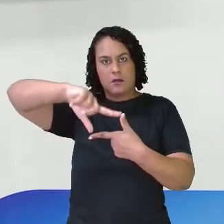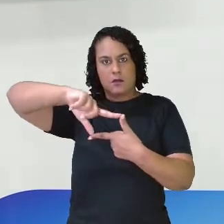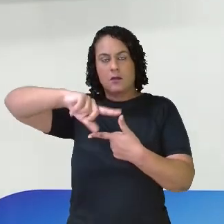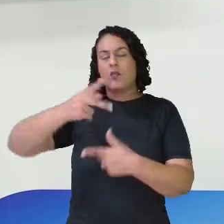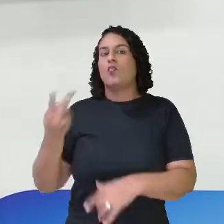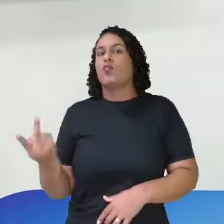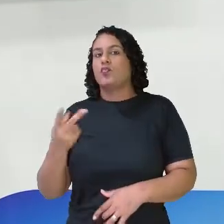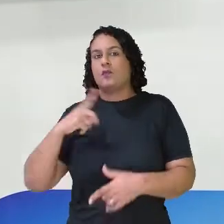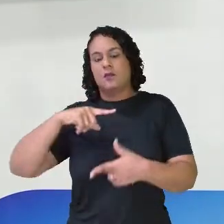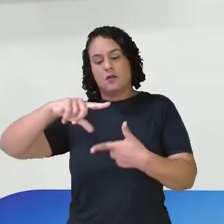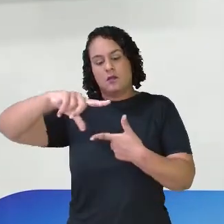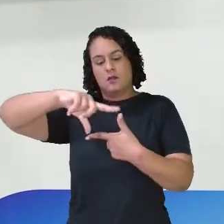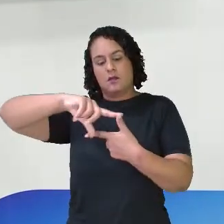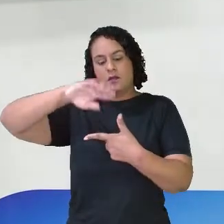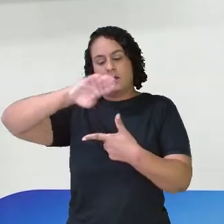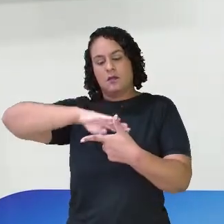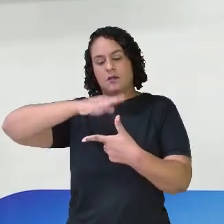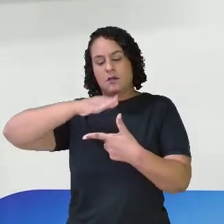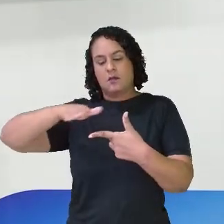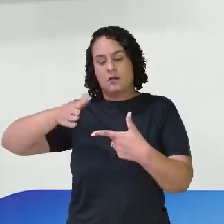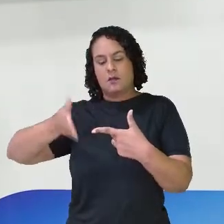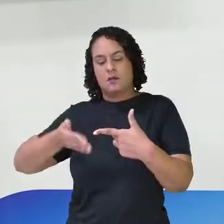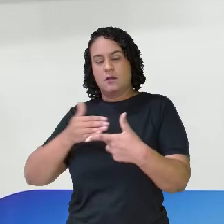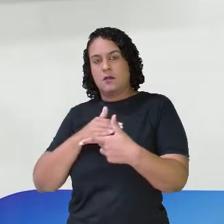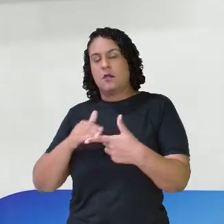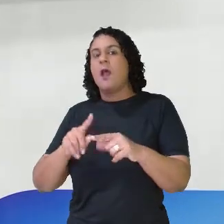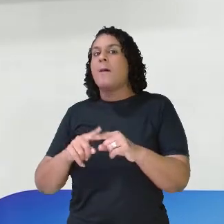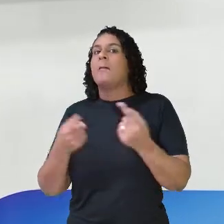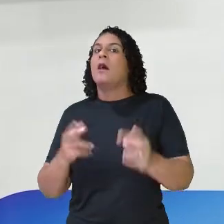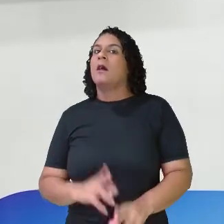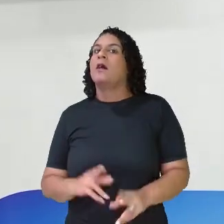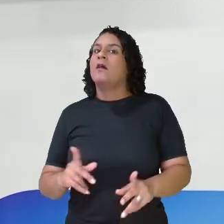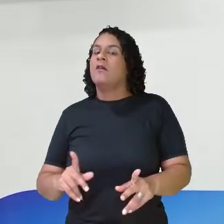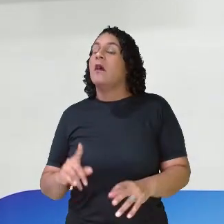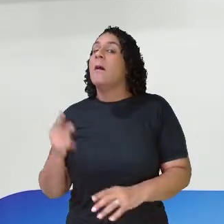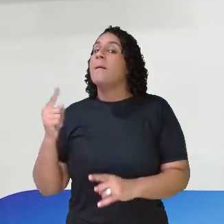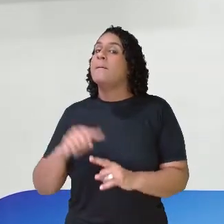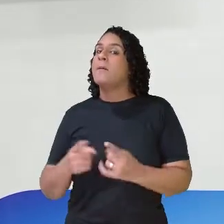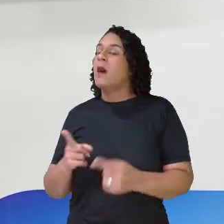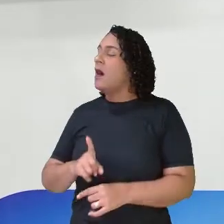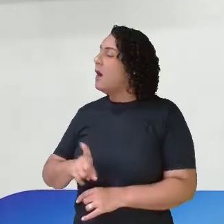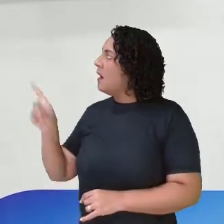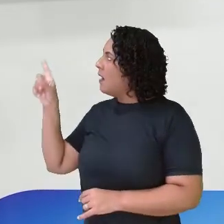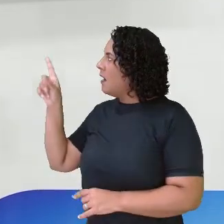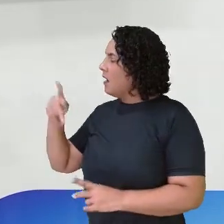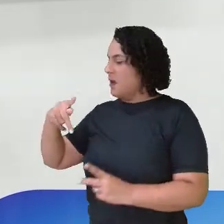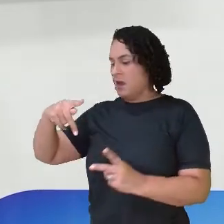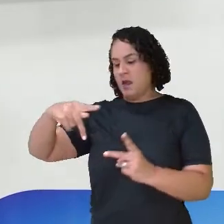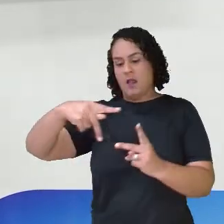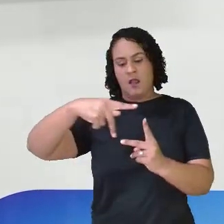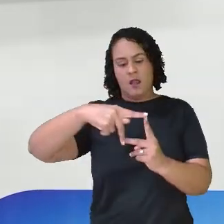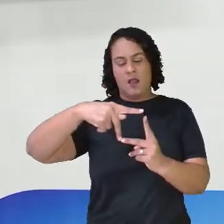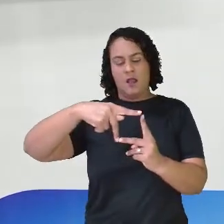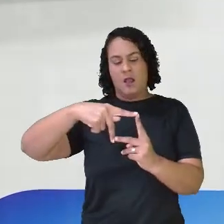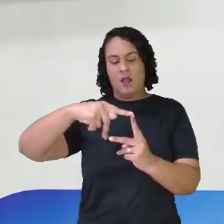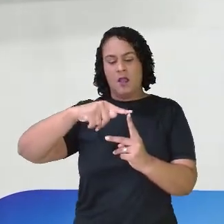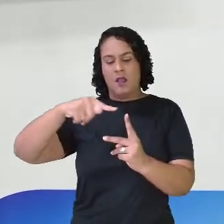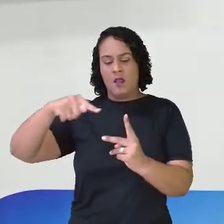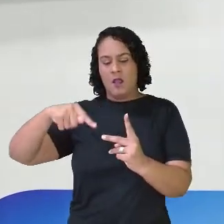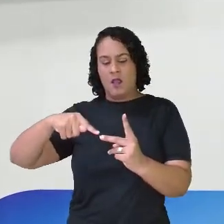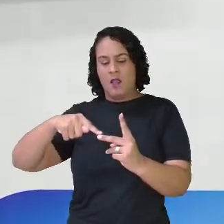têm 4 lados, mas eles são diferentes, tá? No caso do quadrado, possui 4